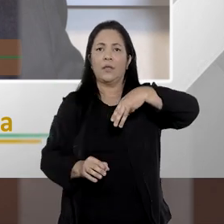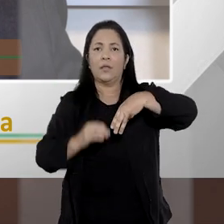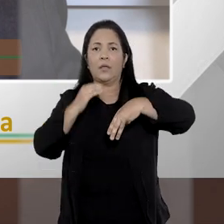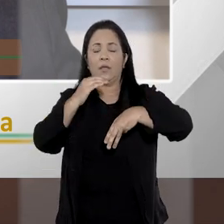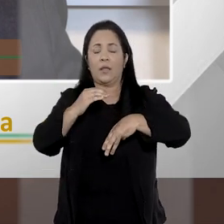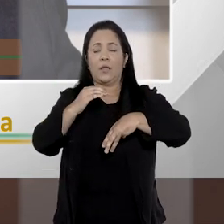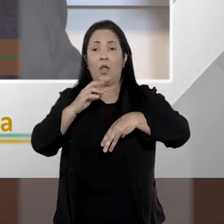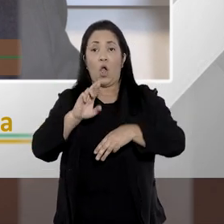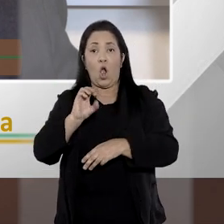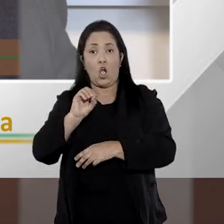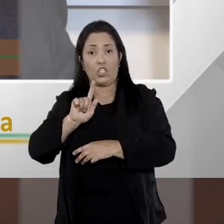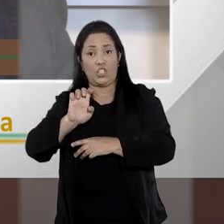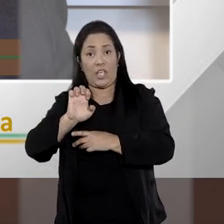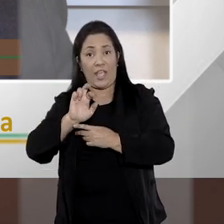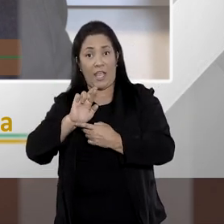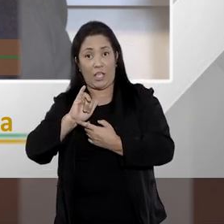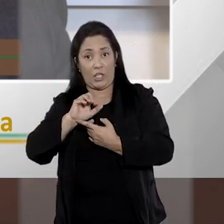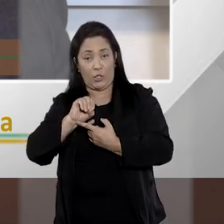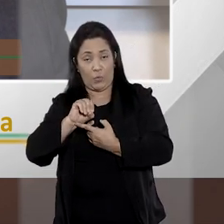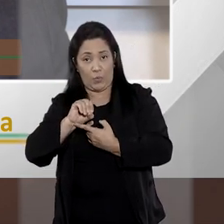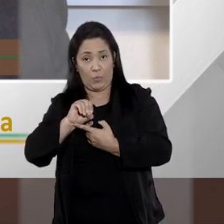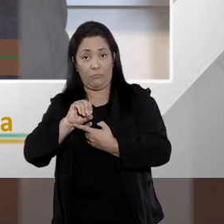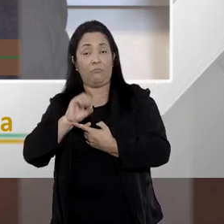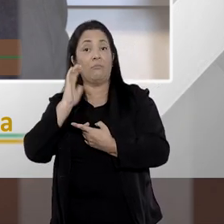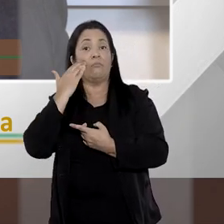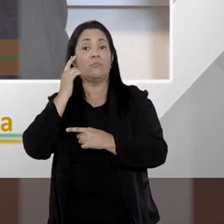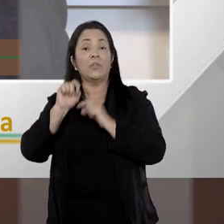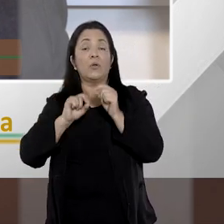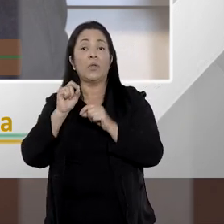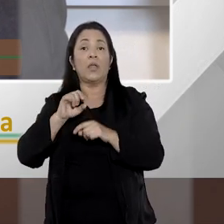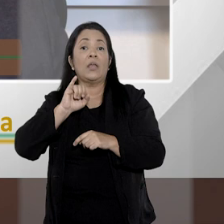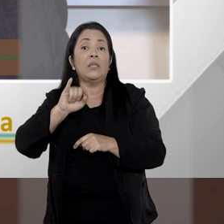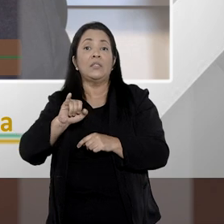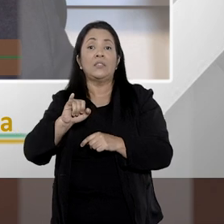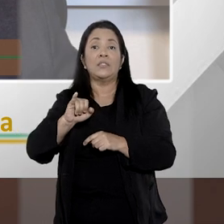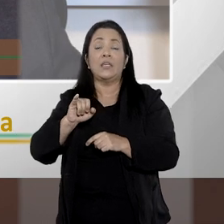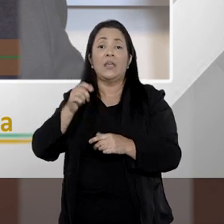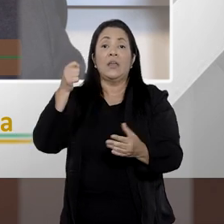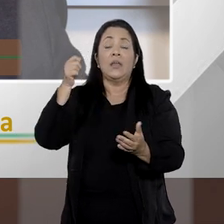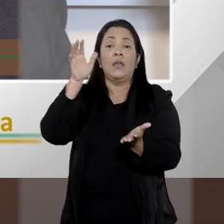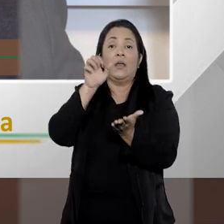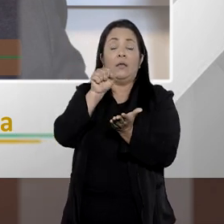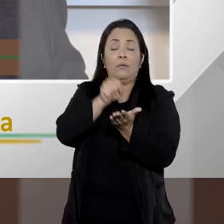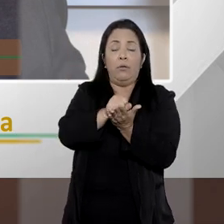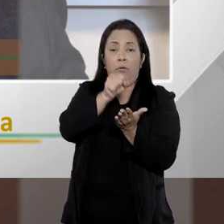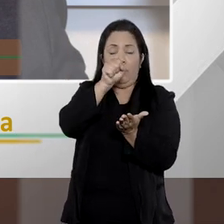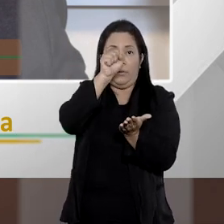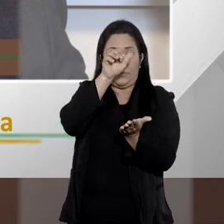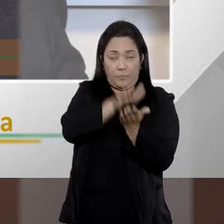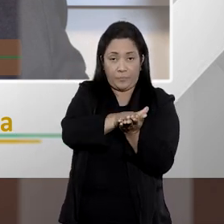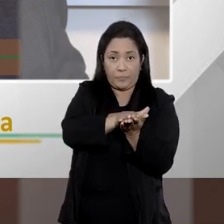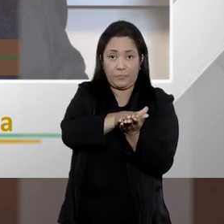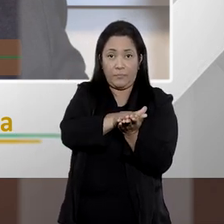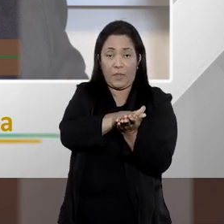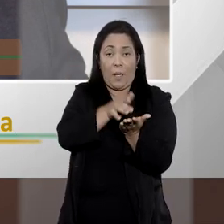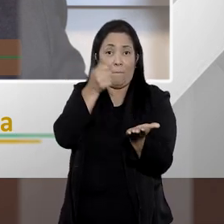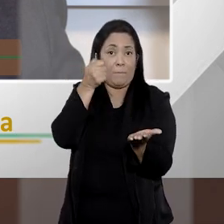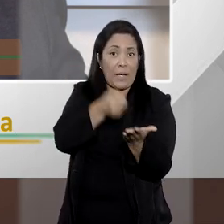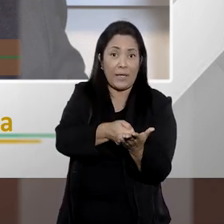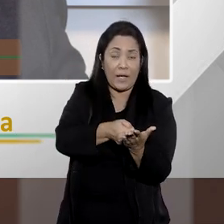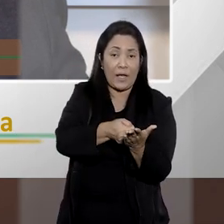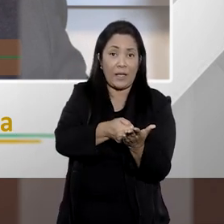ministro Rogério Schietti é de que, não havendo a possibilidade de pagamento da multa, ou seja, comprovada essa